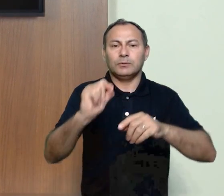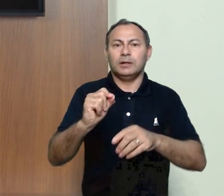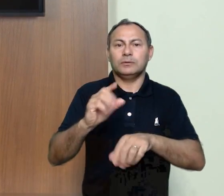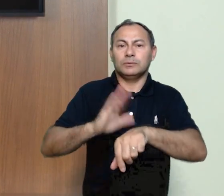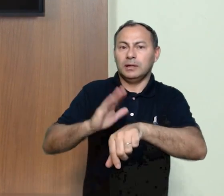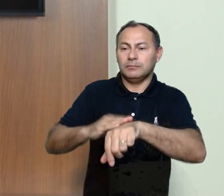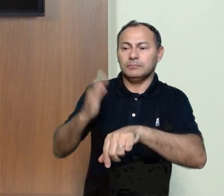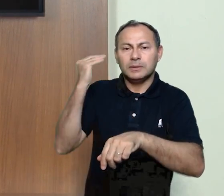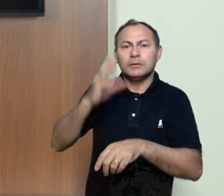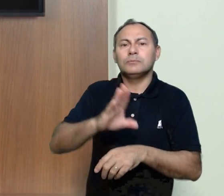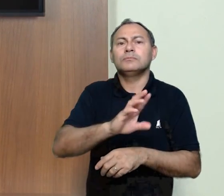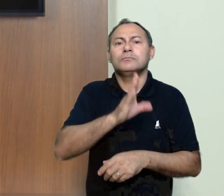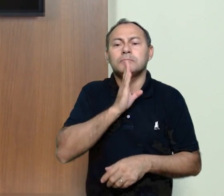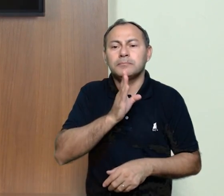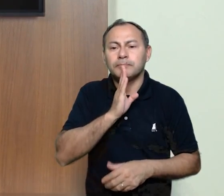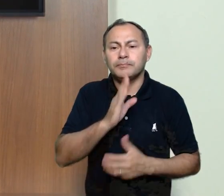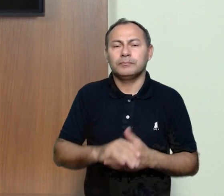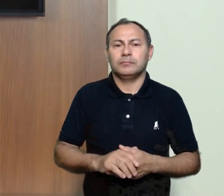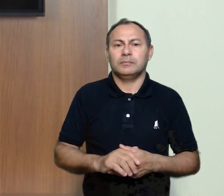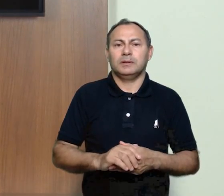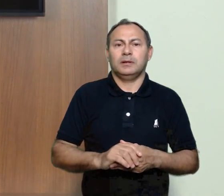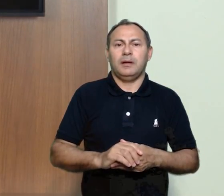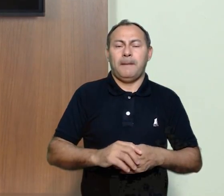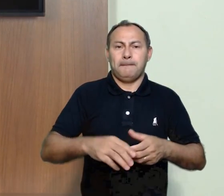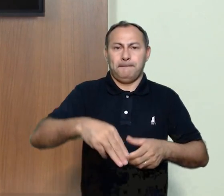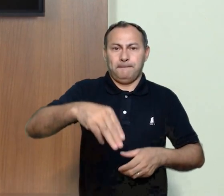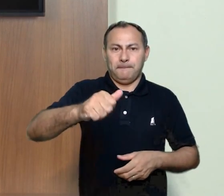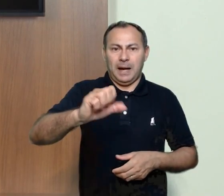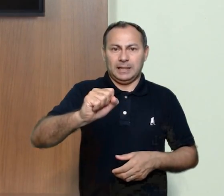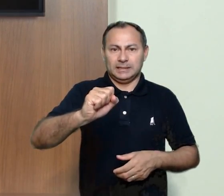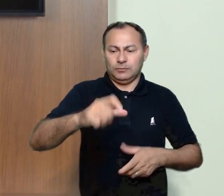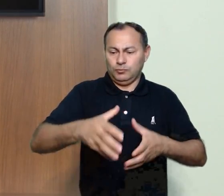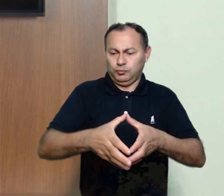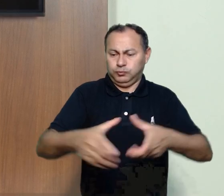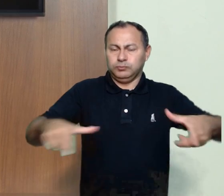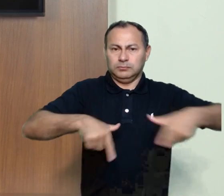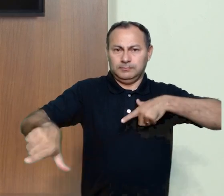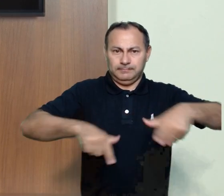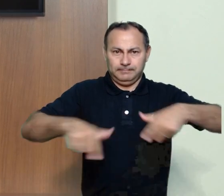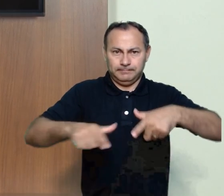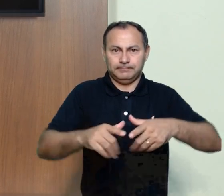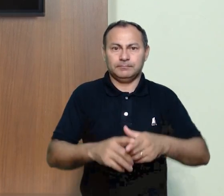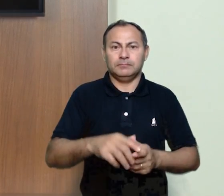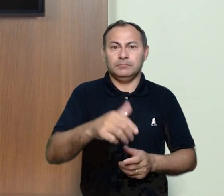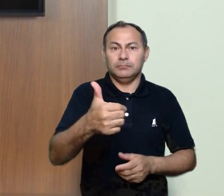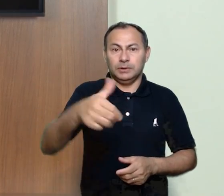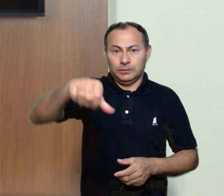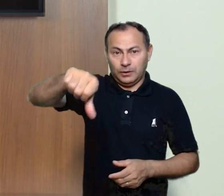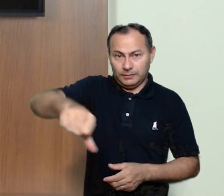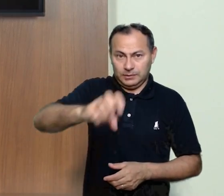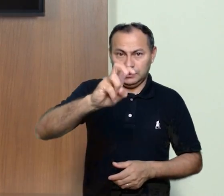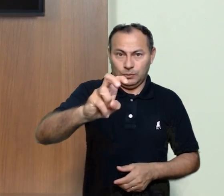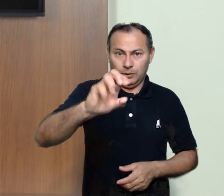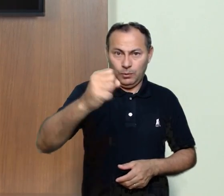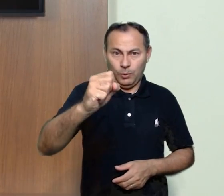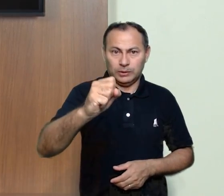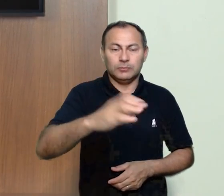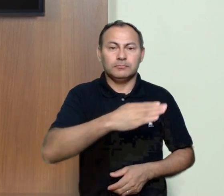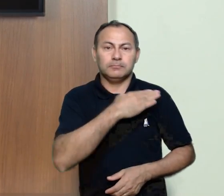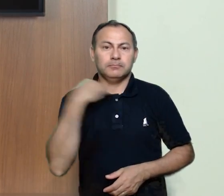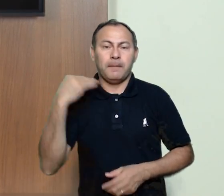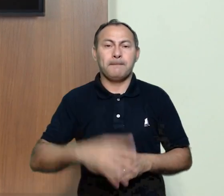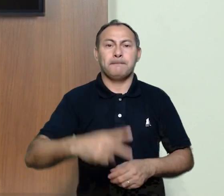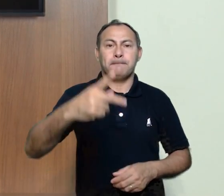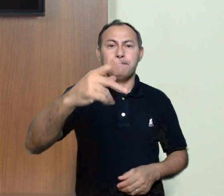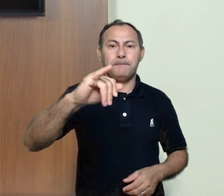na época se chamava de massa operária. Em 1958, com a morte